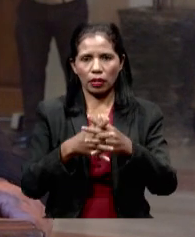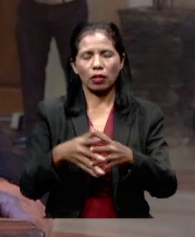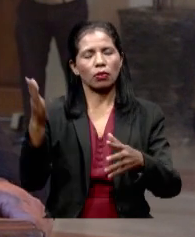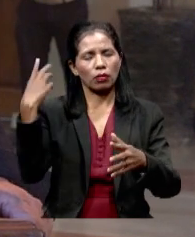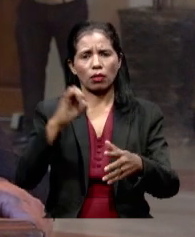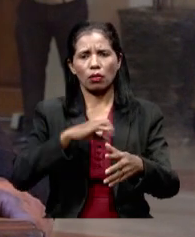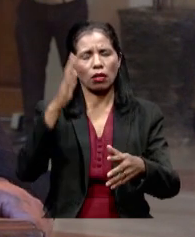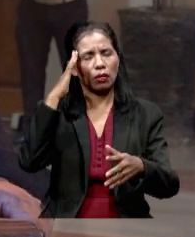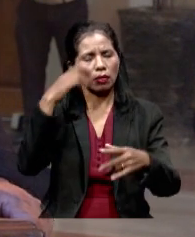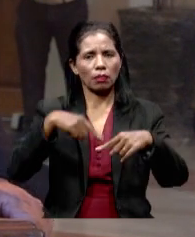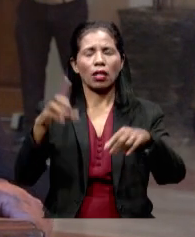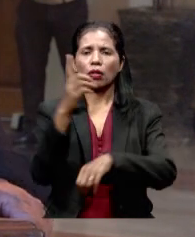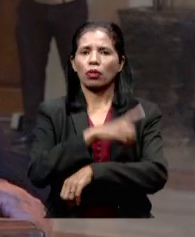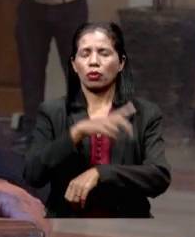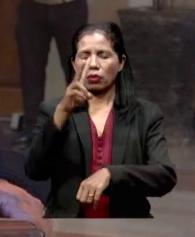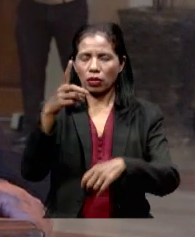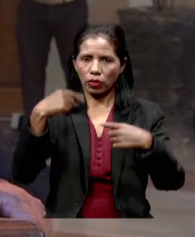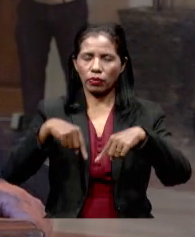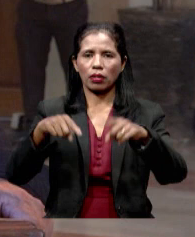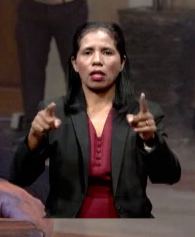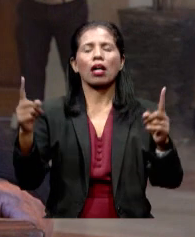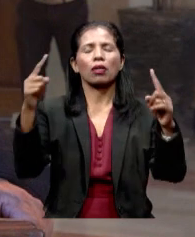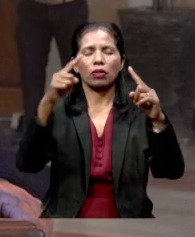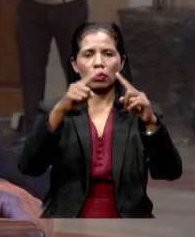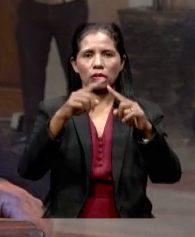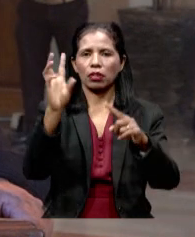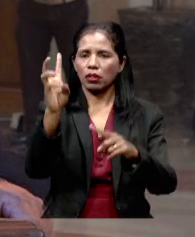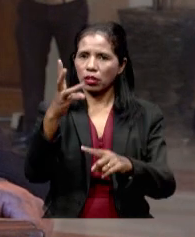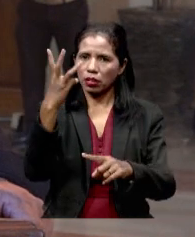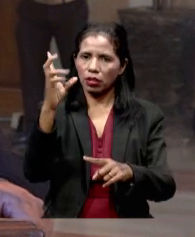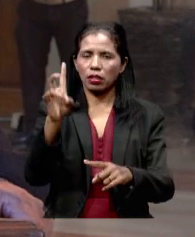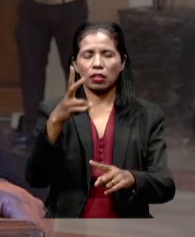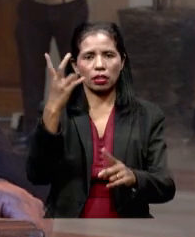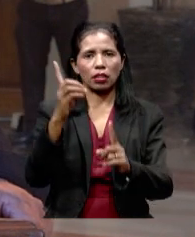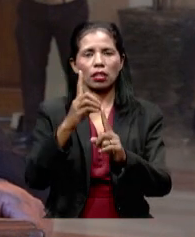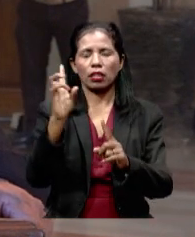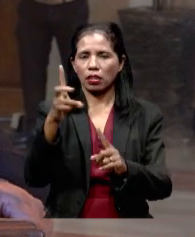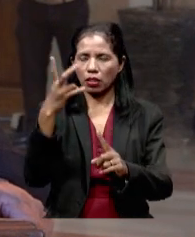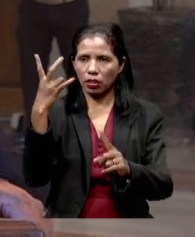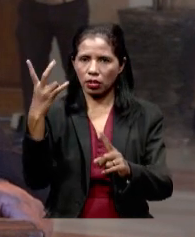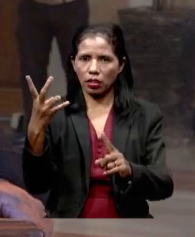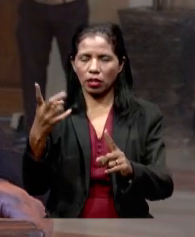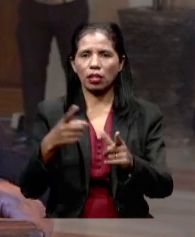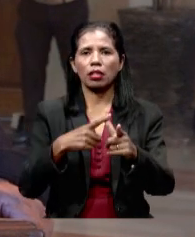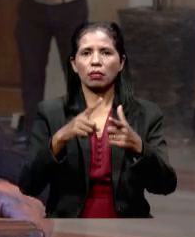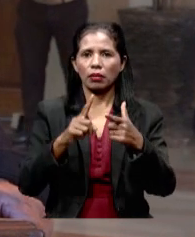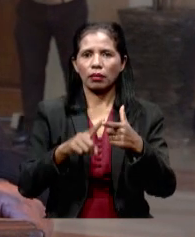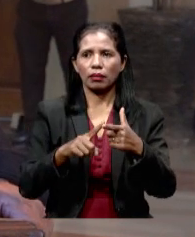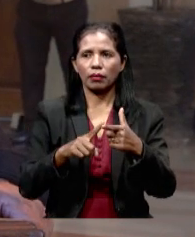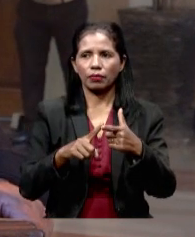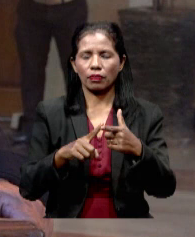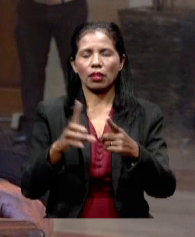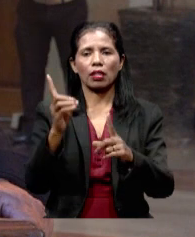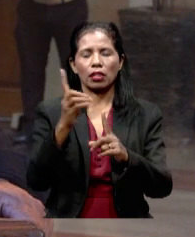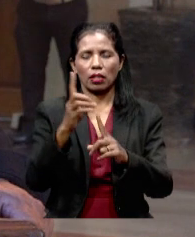Rua, filona. Agora torna para dia 17, o dia da Cuba, depois dia